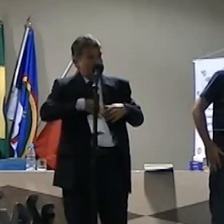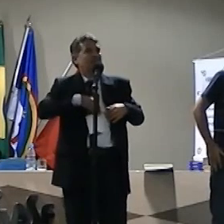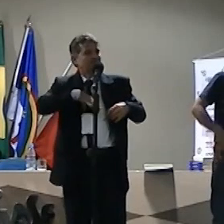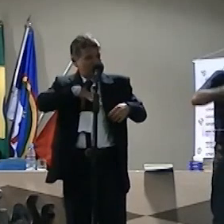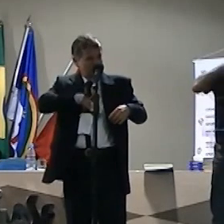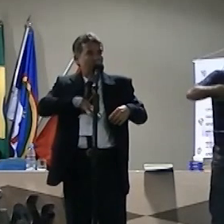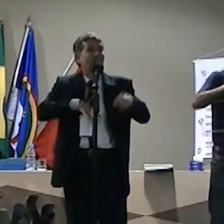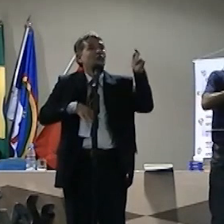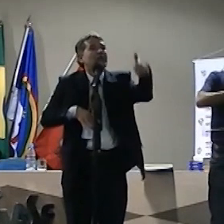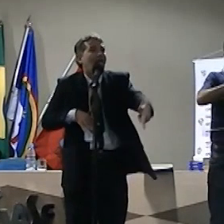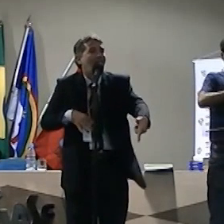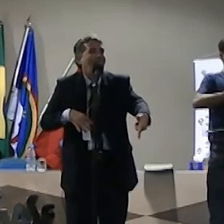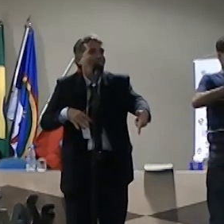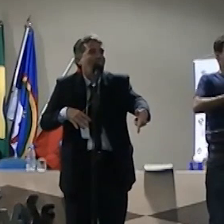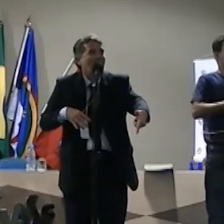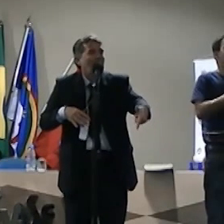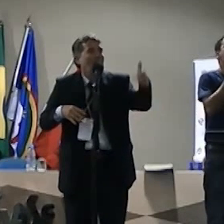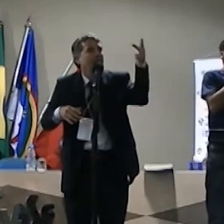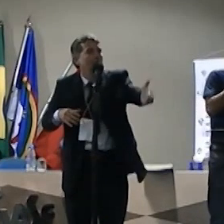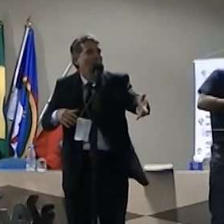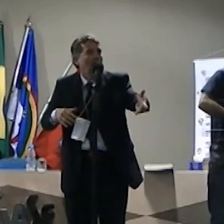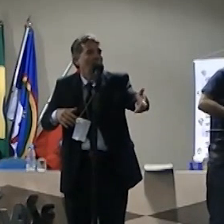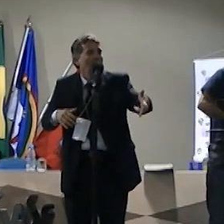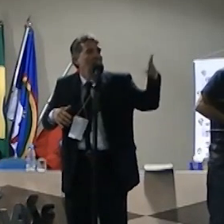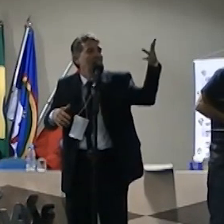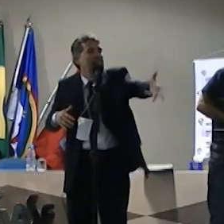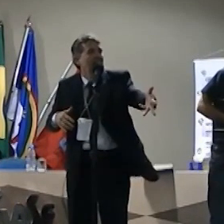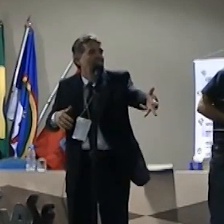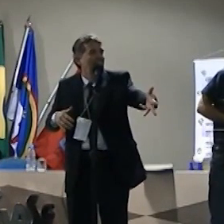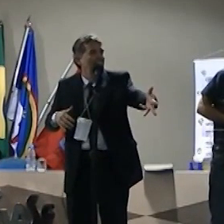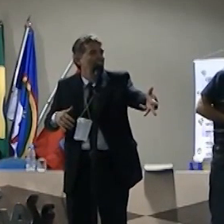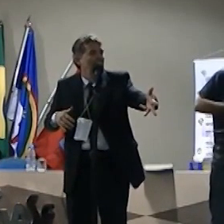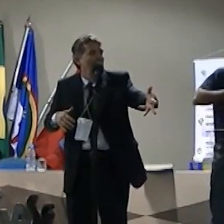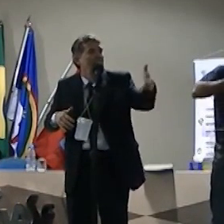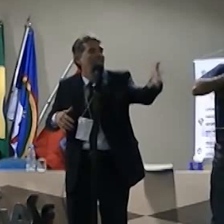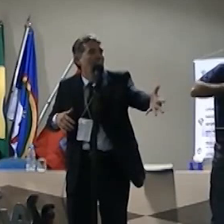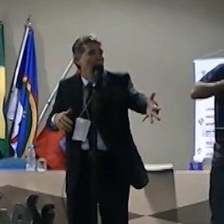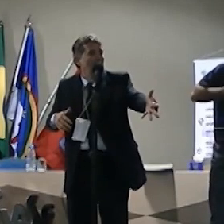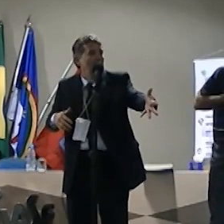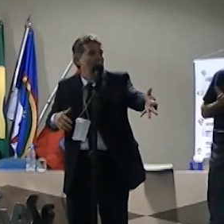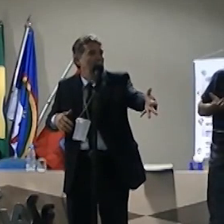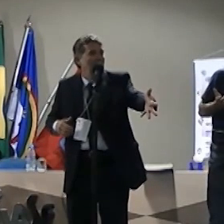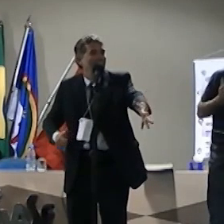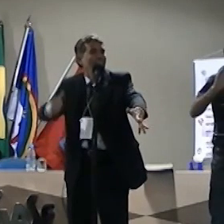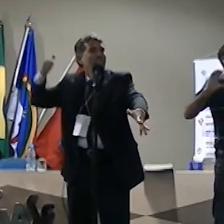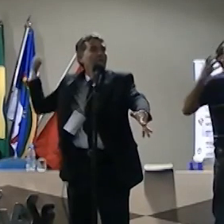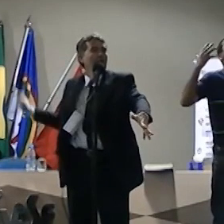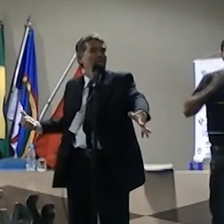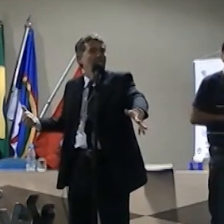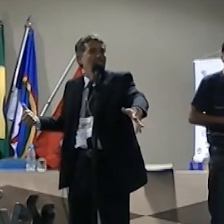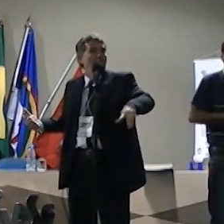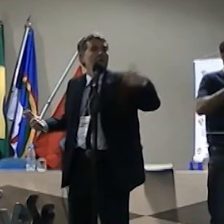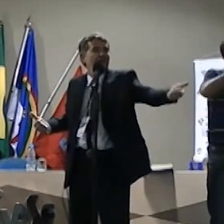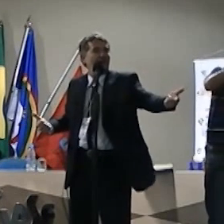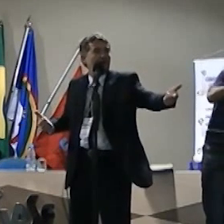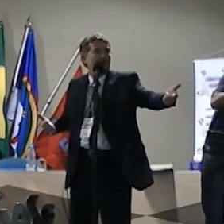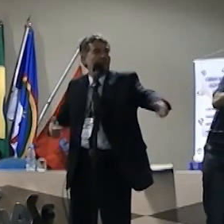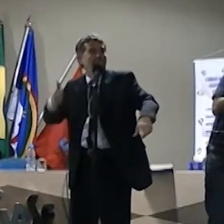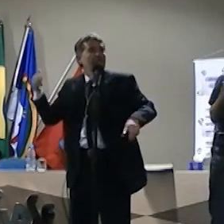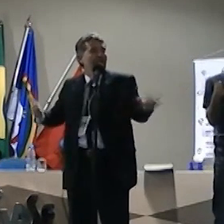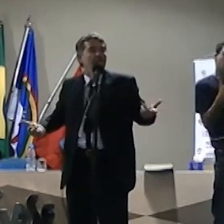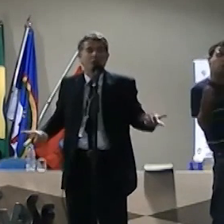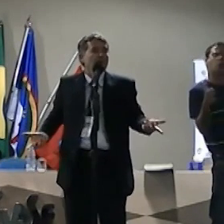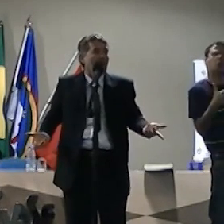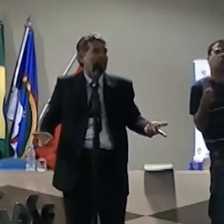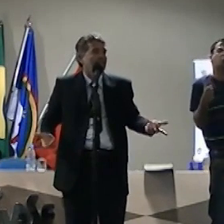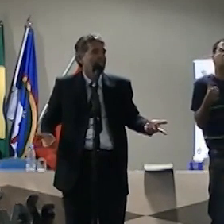menstruação. Se não tem menstruação, tem, mas o que é? Como funciona? Para que serve? Com que período? E por que não tem? E quando falta? E o que